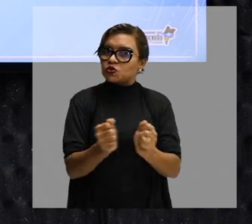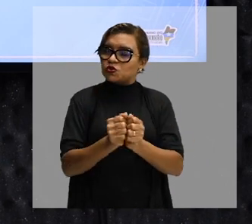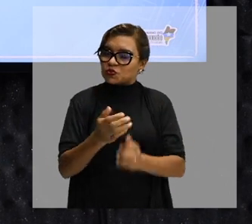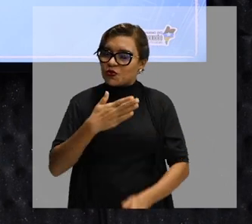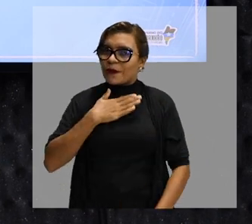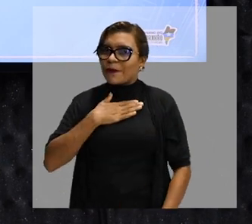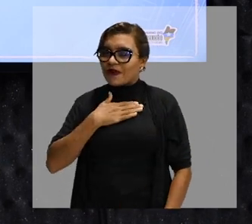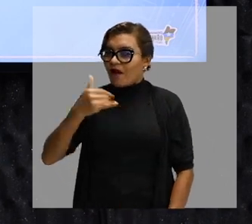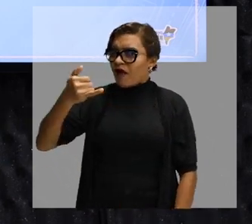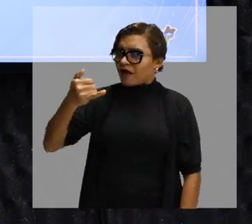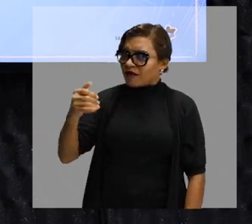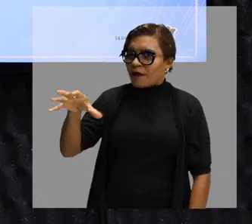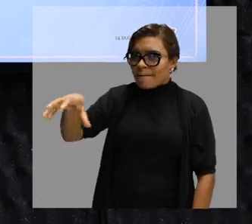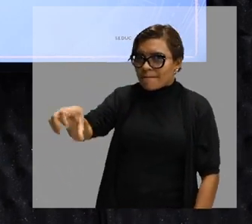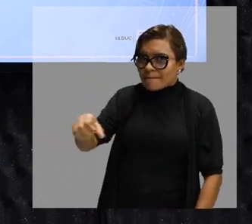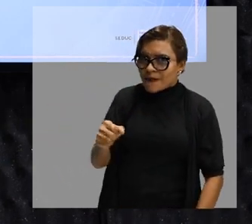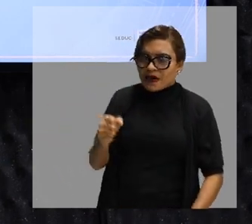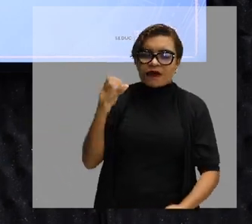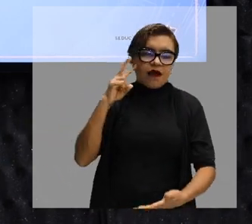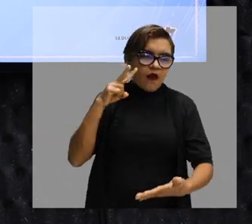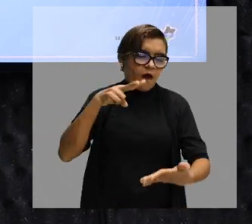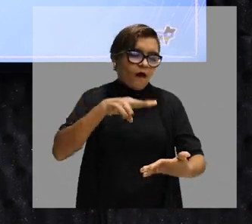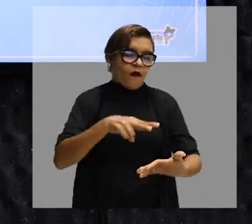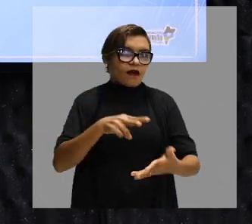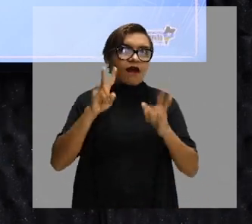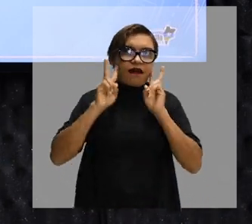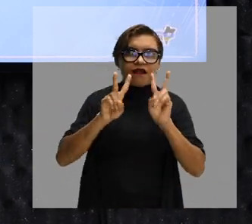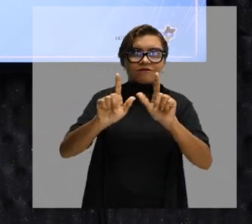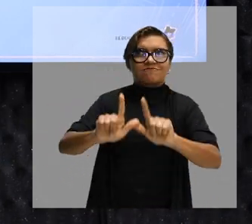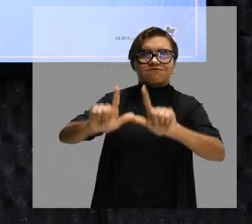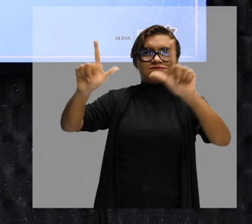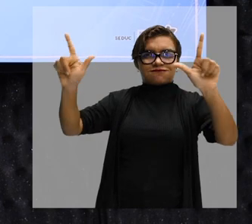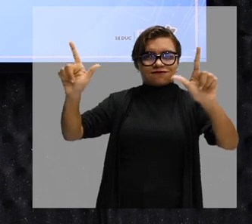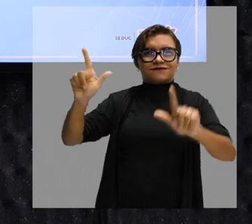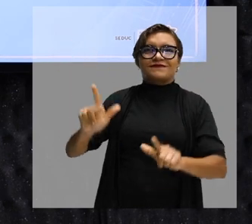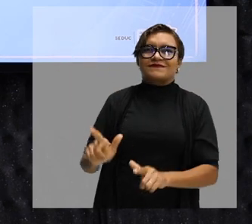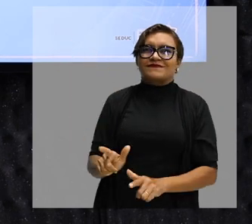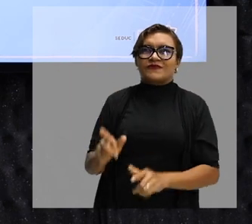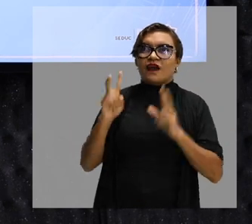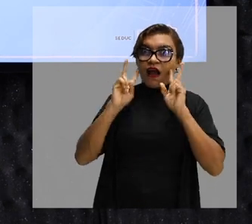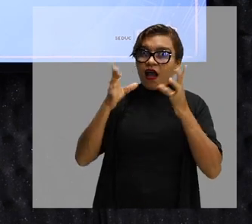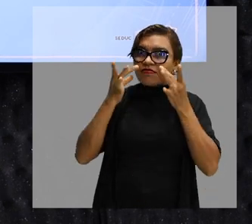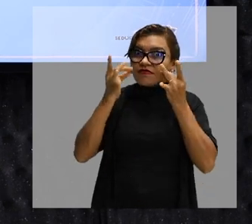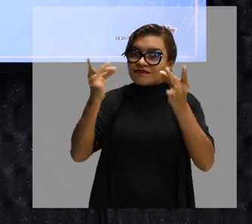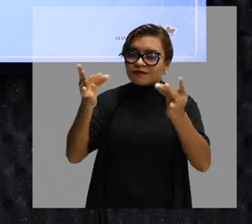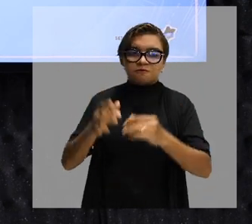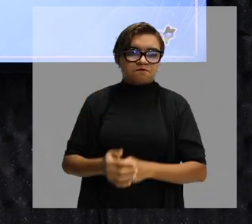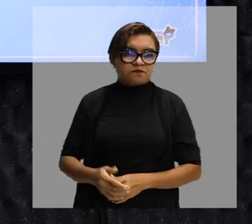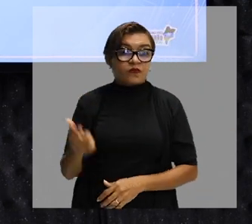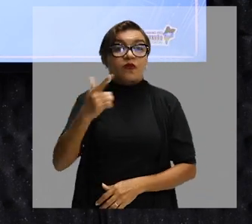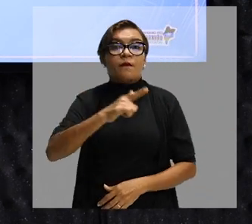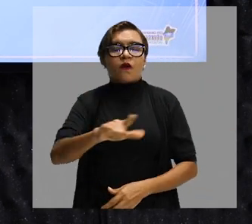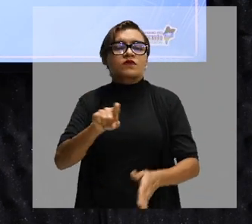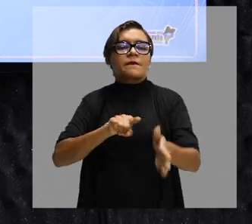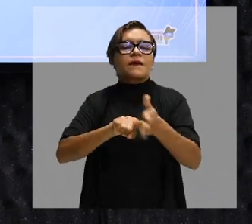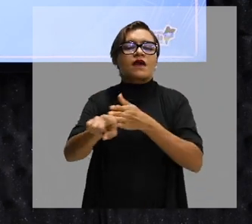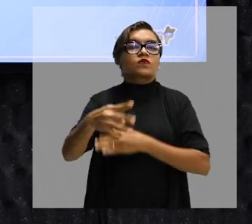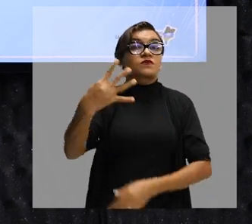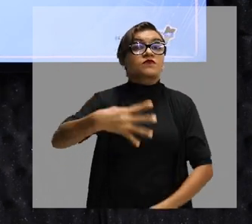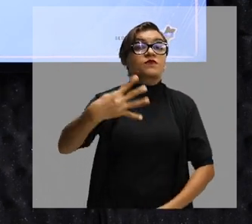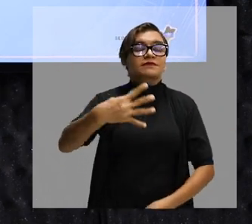pega a tua canetinha aí, olha direitinho aqui para a tela e acompanha o raciocínio. Tem mais uma questão aqui, a quarta